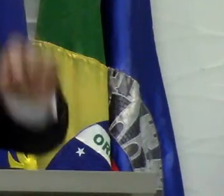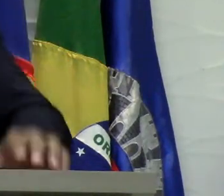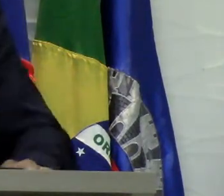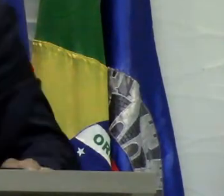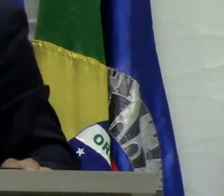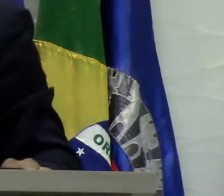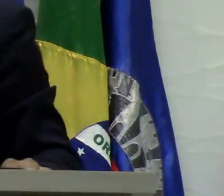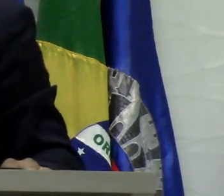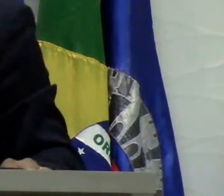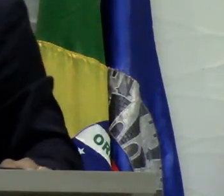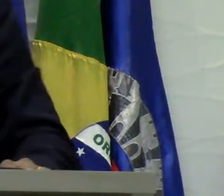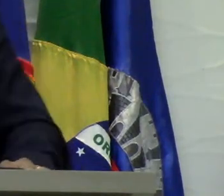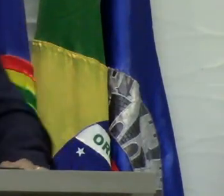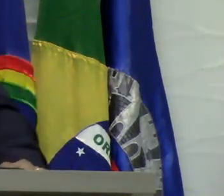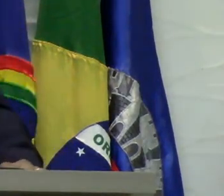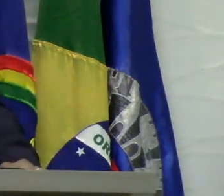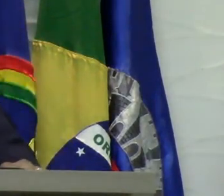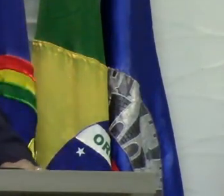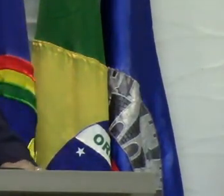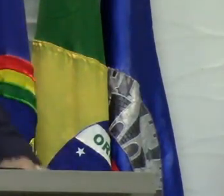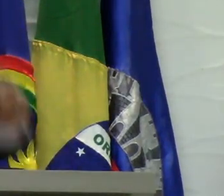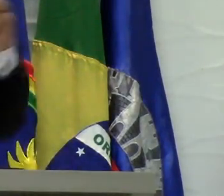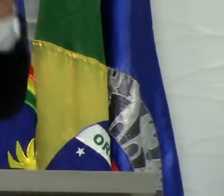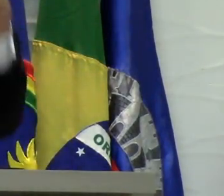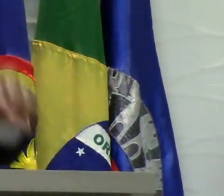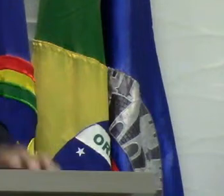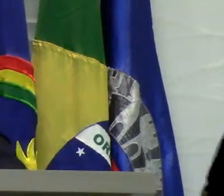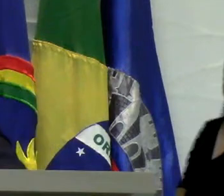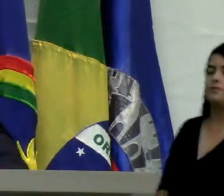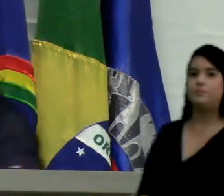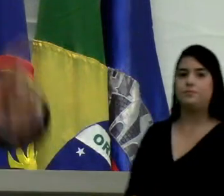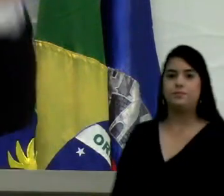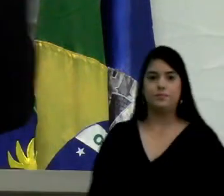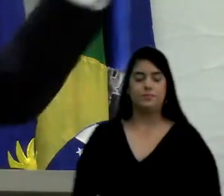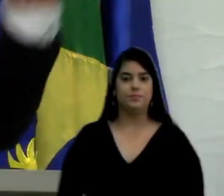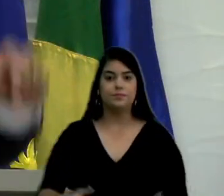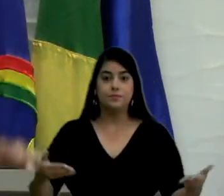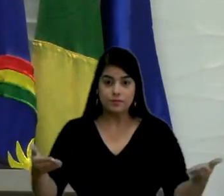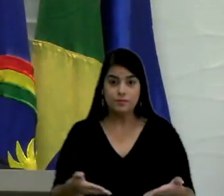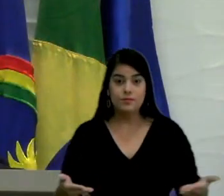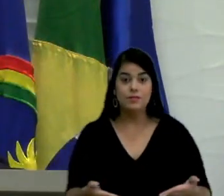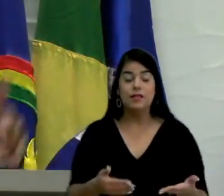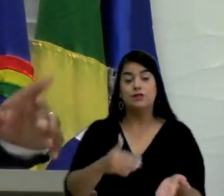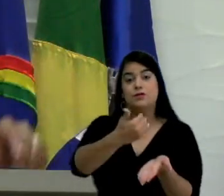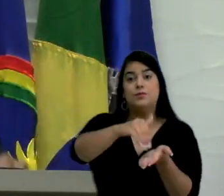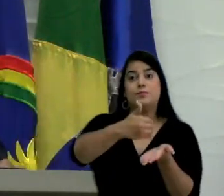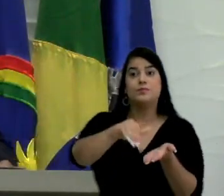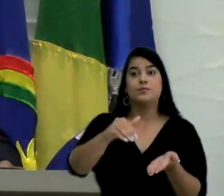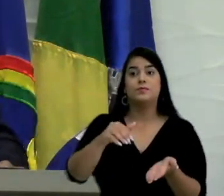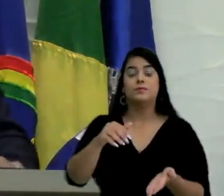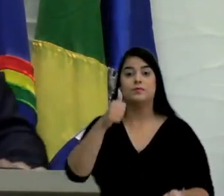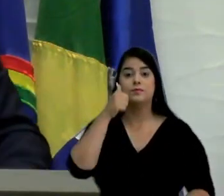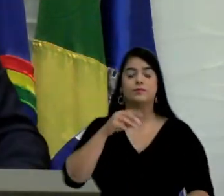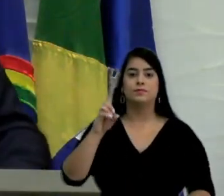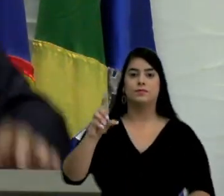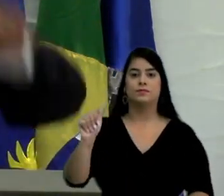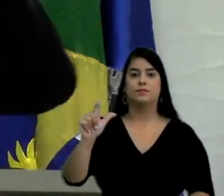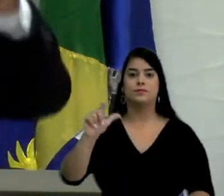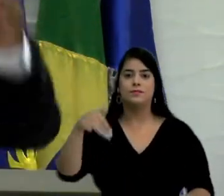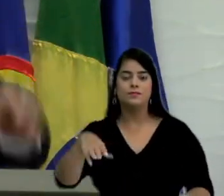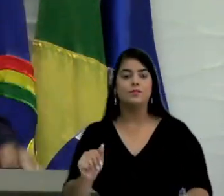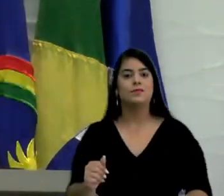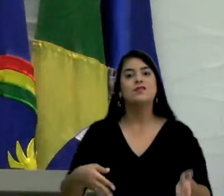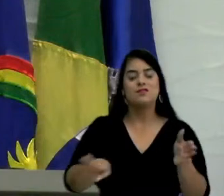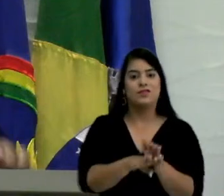hoje Prefeito Alexandre batité com a ação social com a secretária Dalma tá lá você